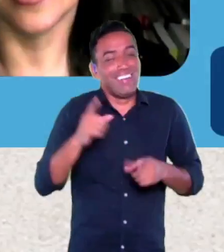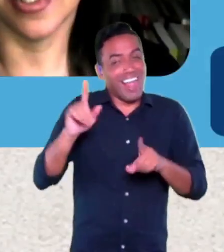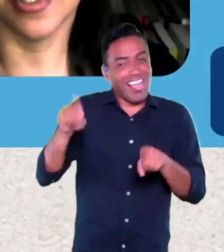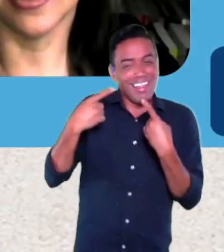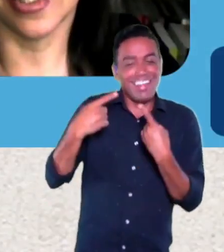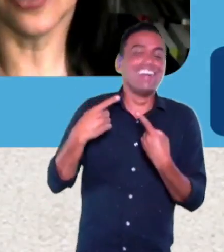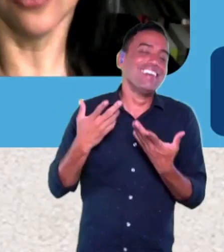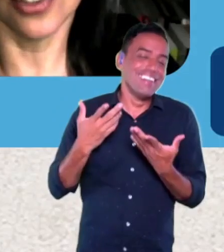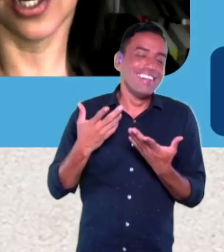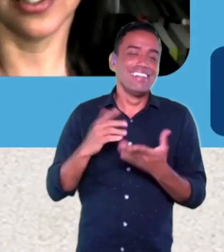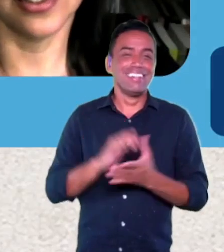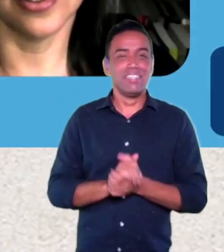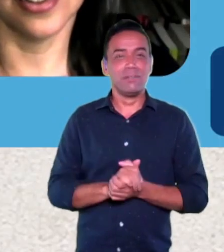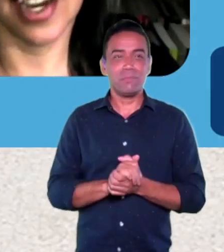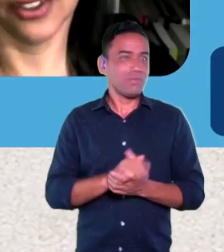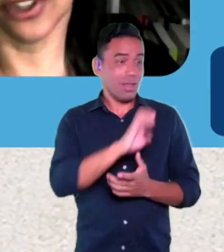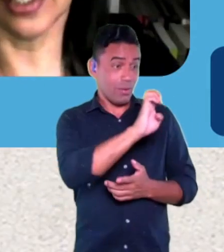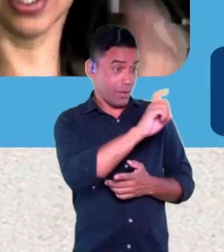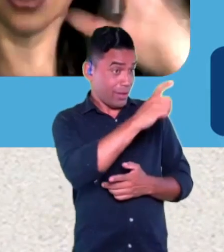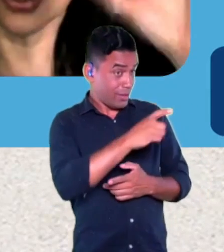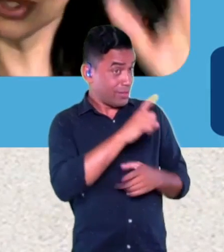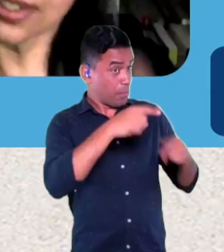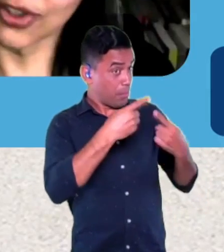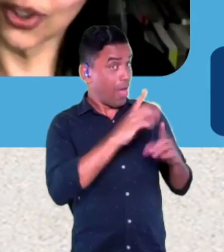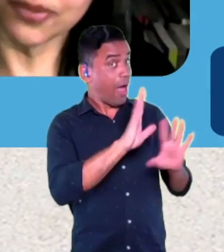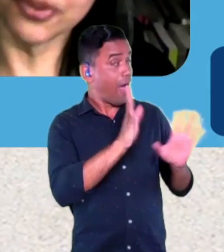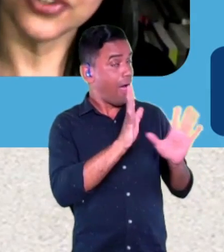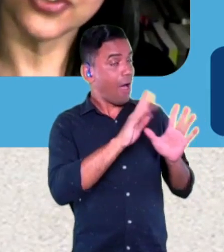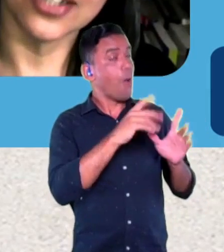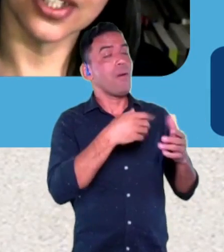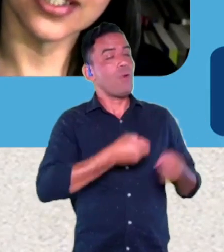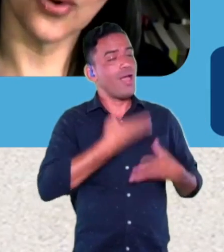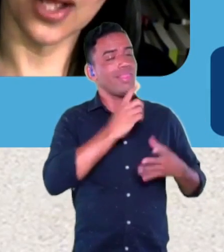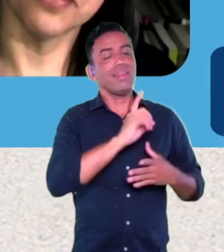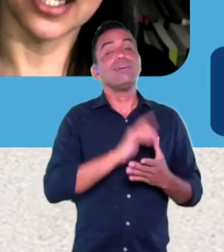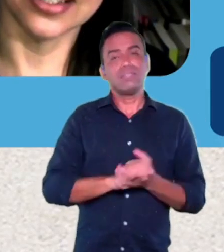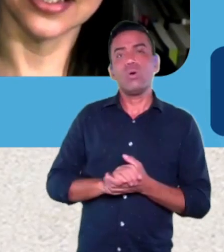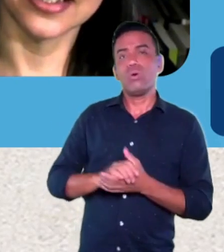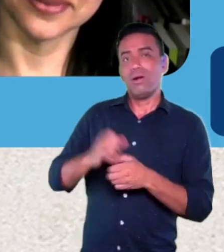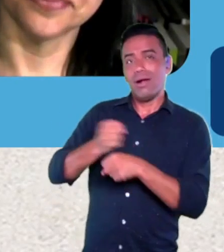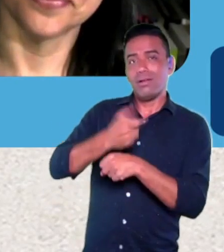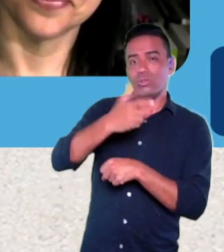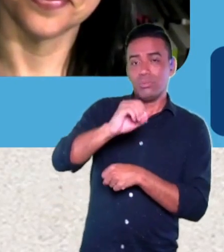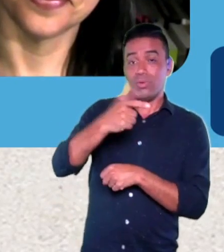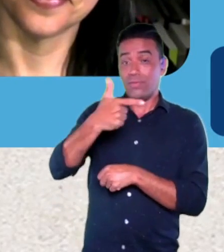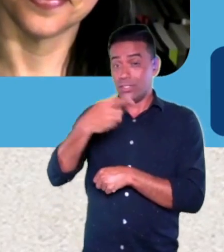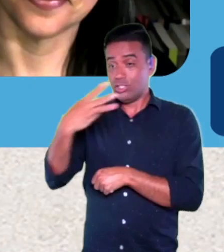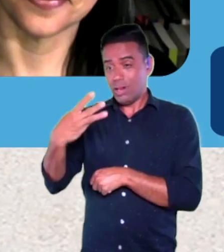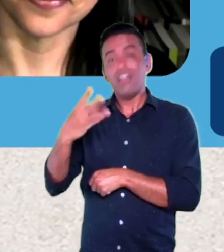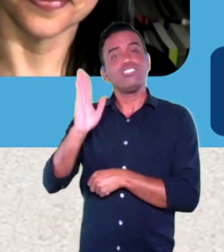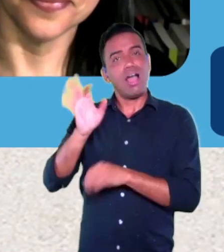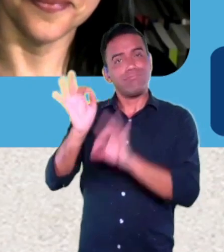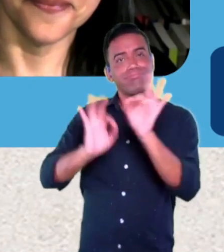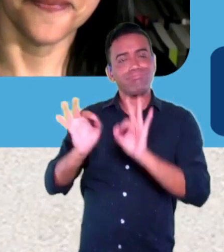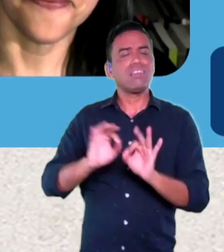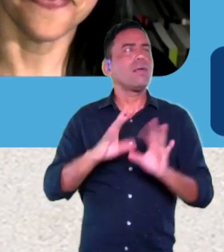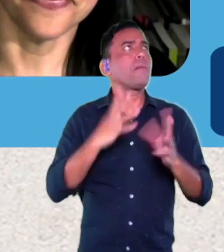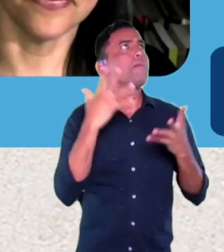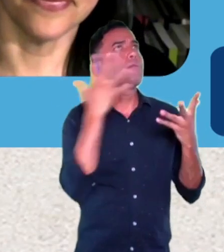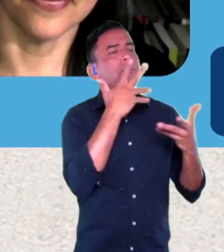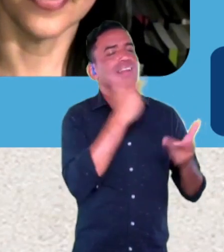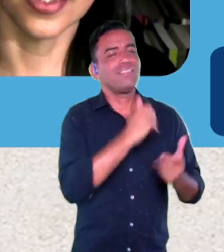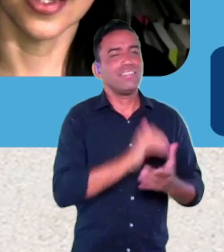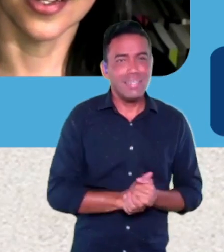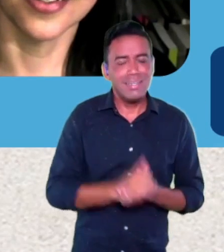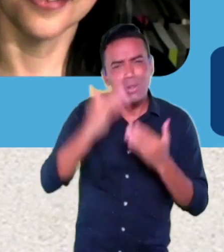não, não mas existe tem poeta, não. não, já tá, as coisas de 2023 já estão armadas. Ai, que maravilha. Então,